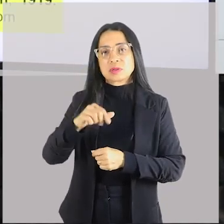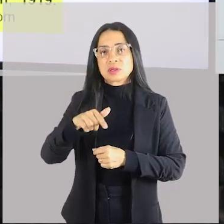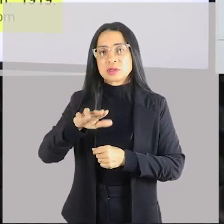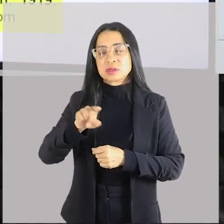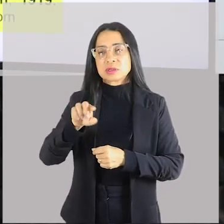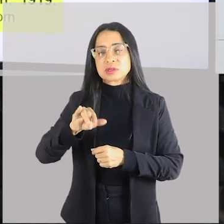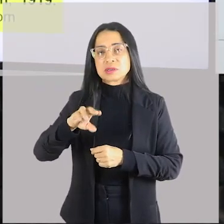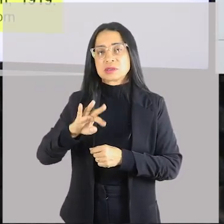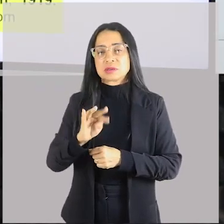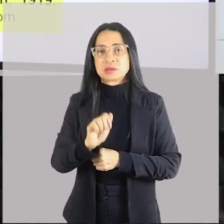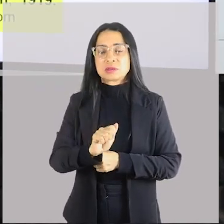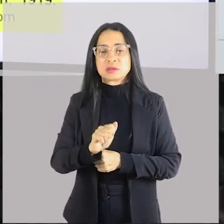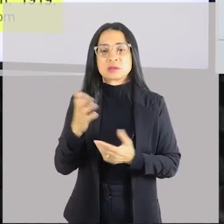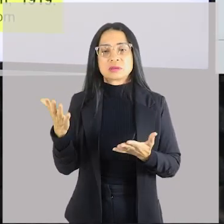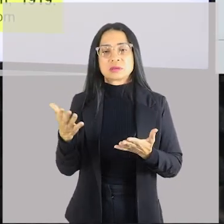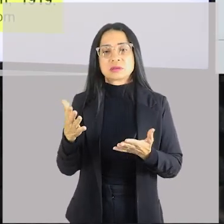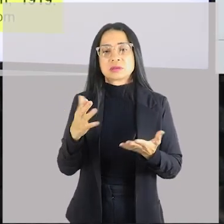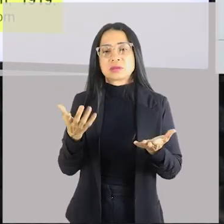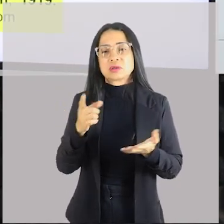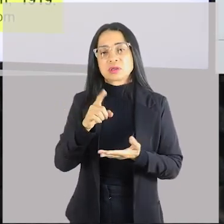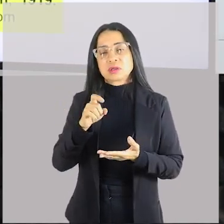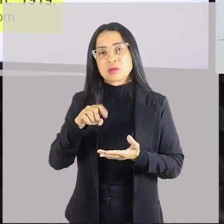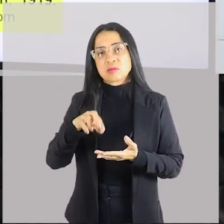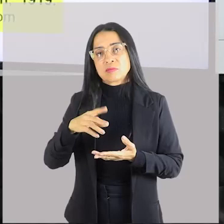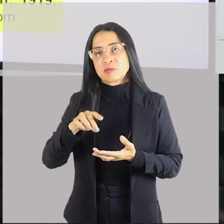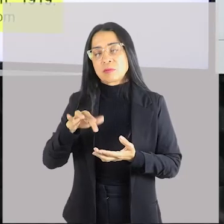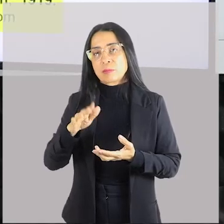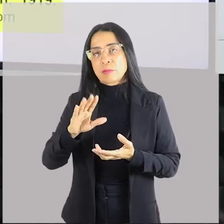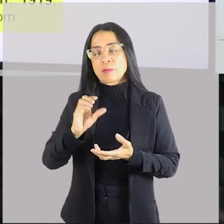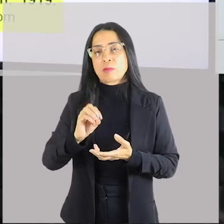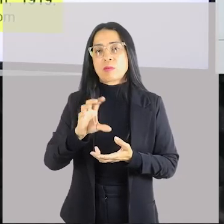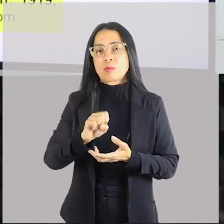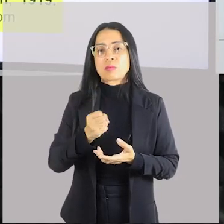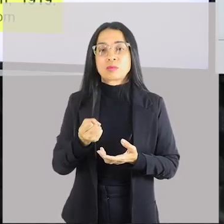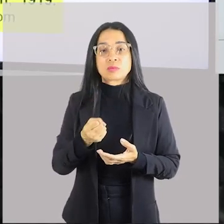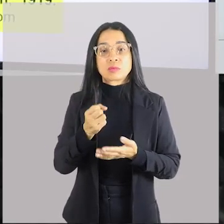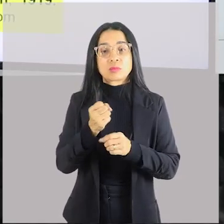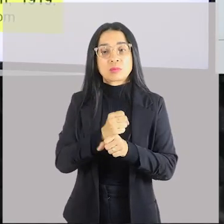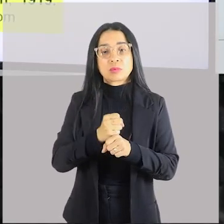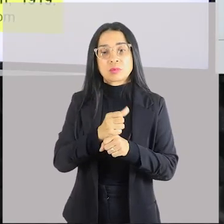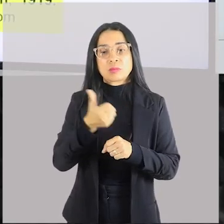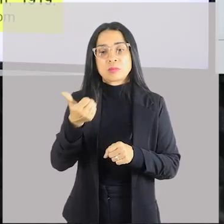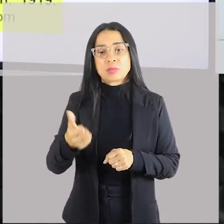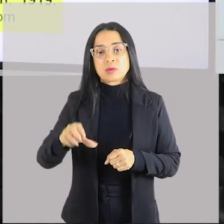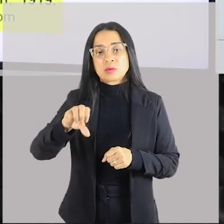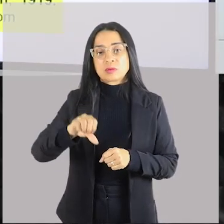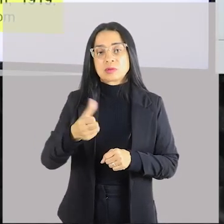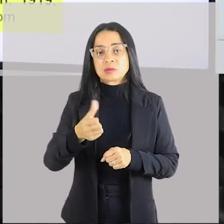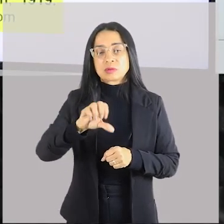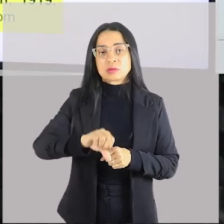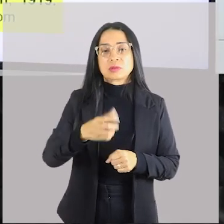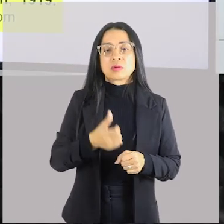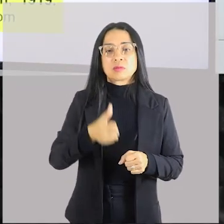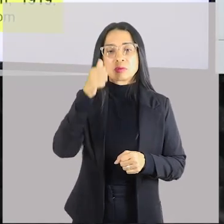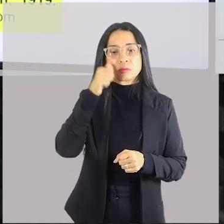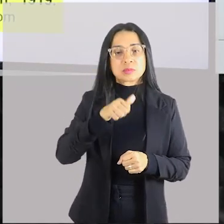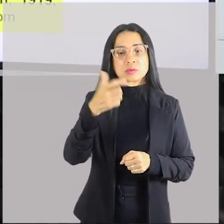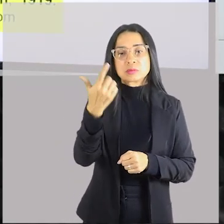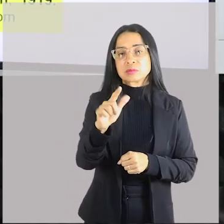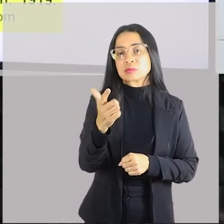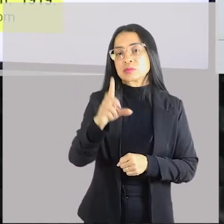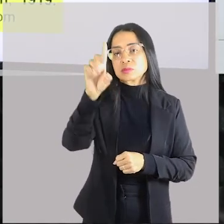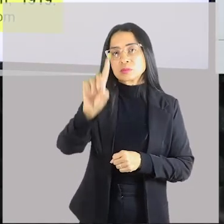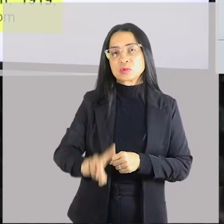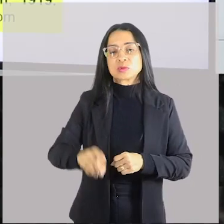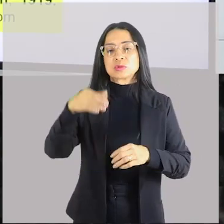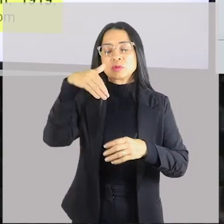da guerra xenofóbicos entre outras coisas isso em 1919 as mulheres não tinham direito a volta na